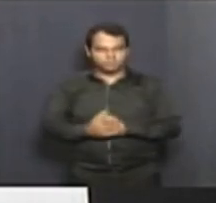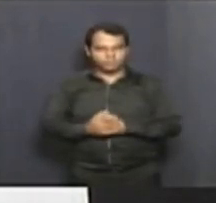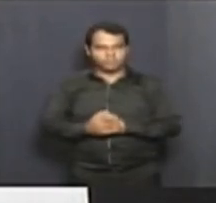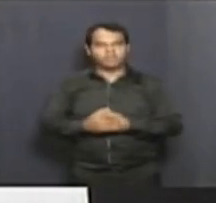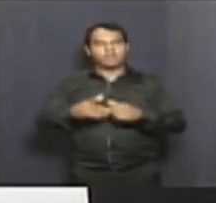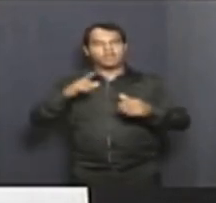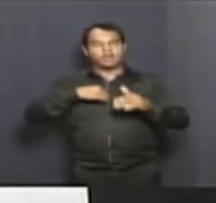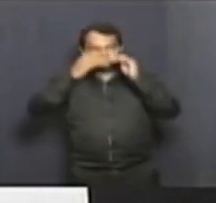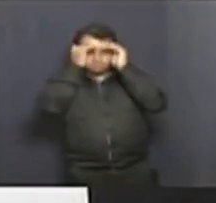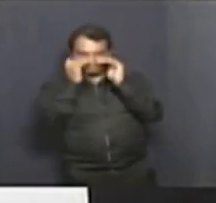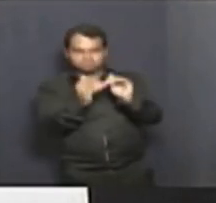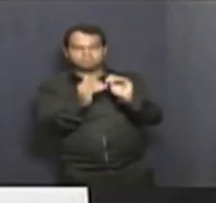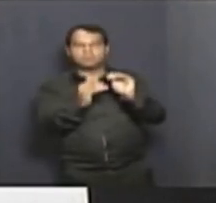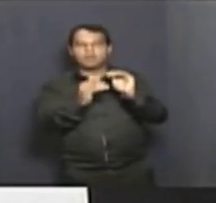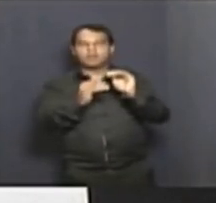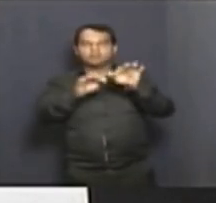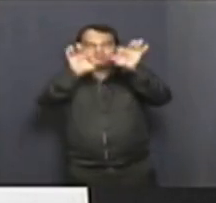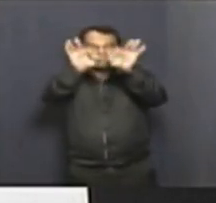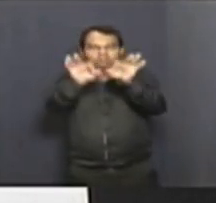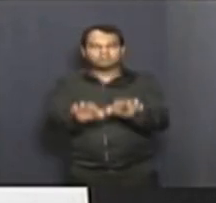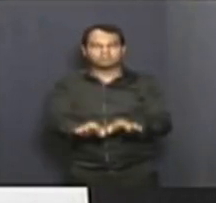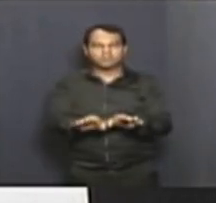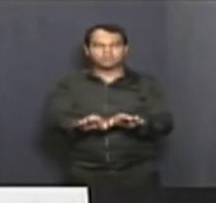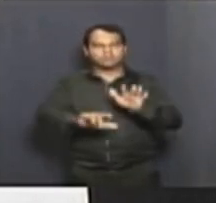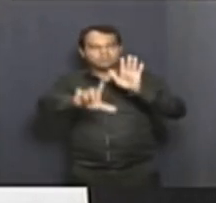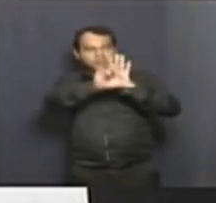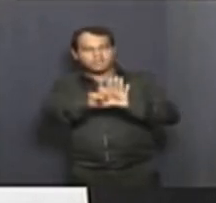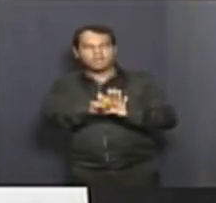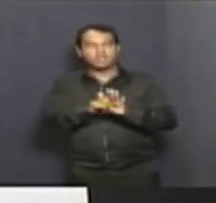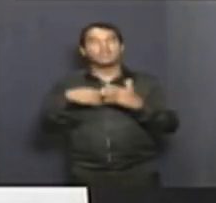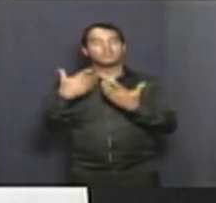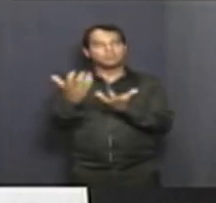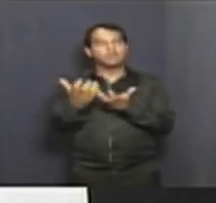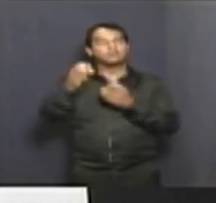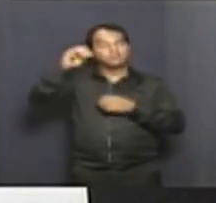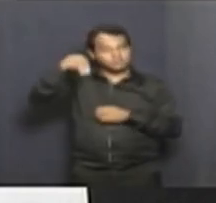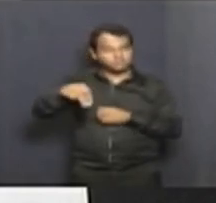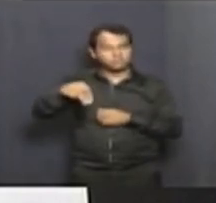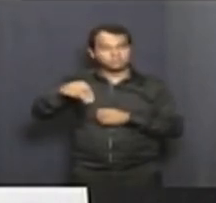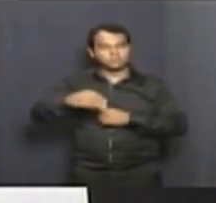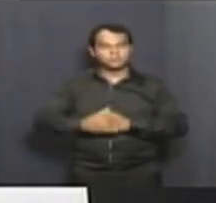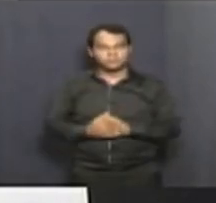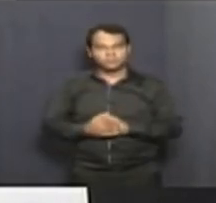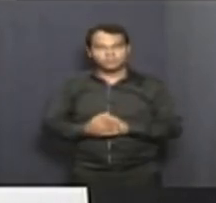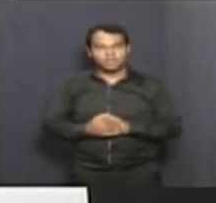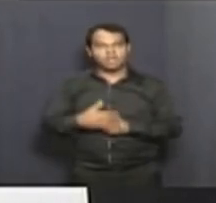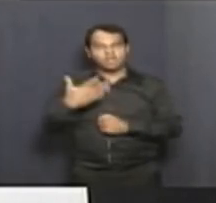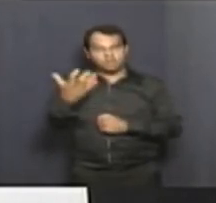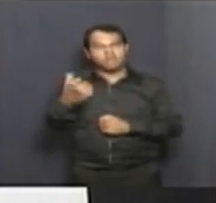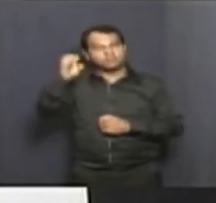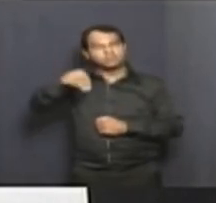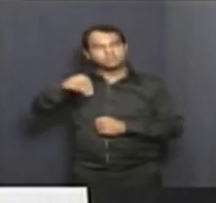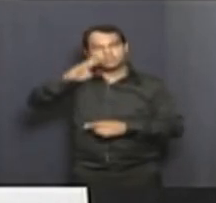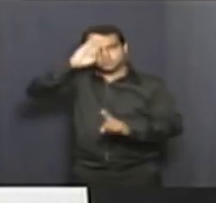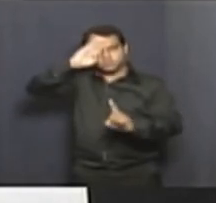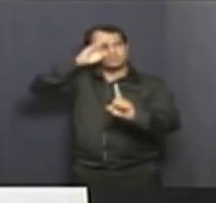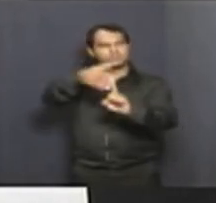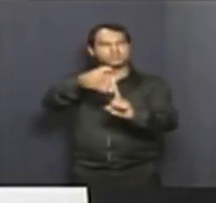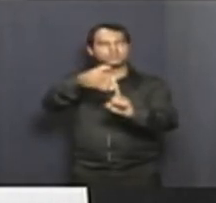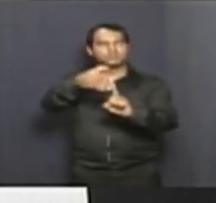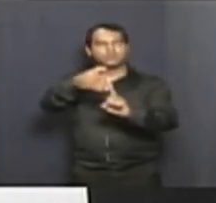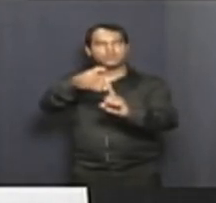baseado na lisura pretendemos sim visar que